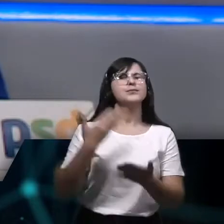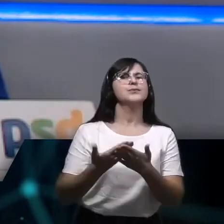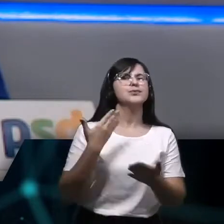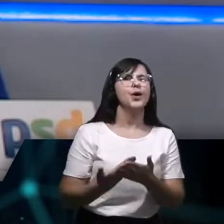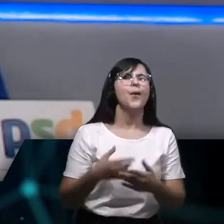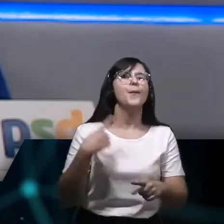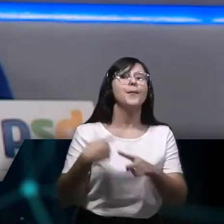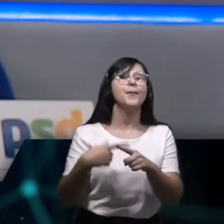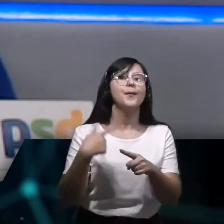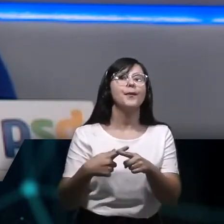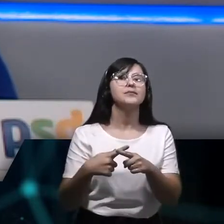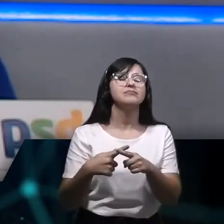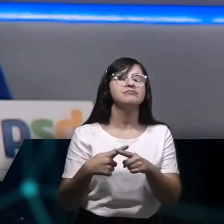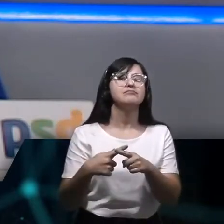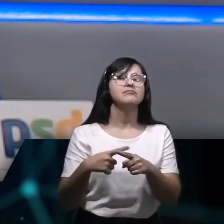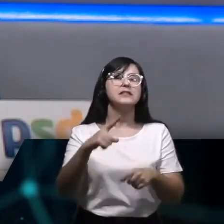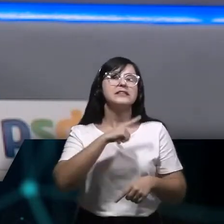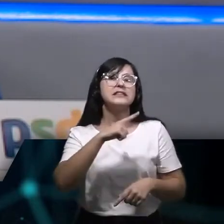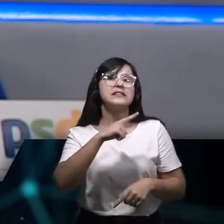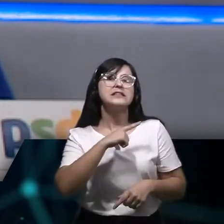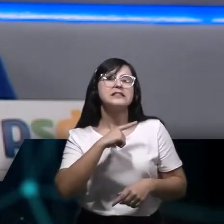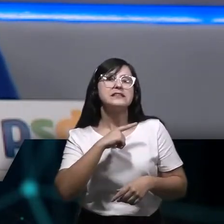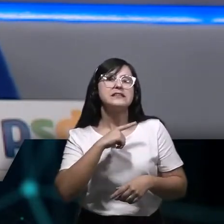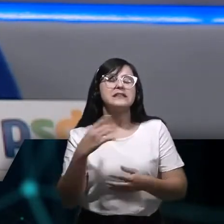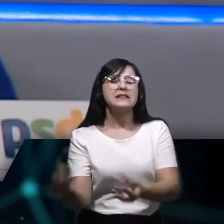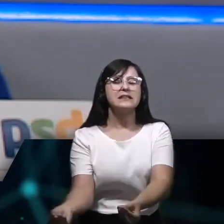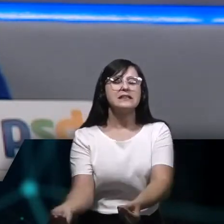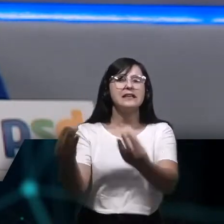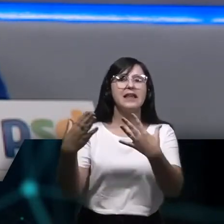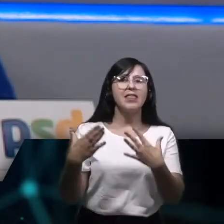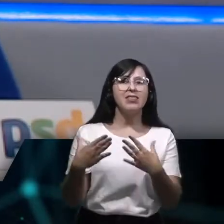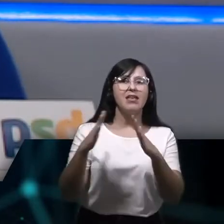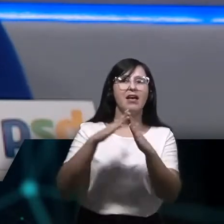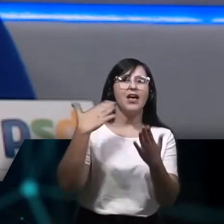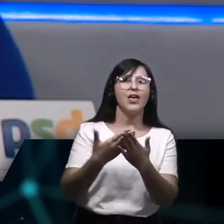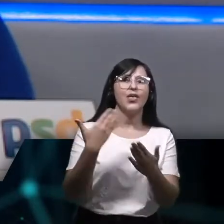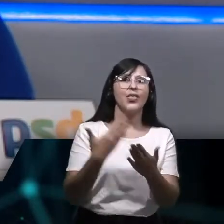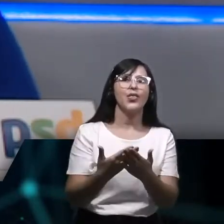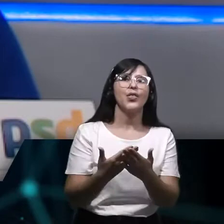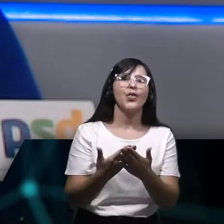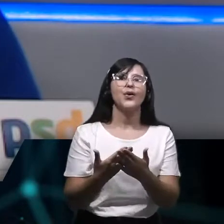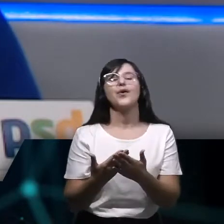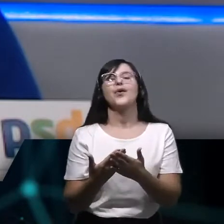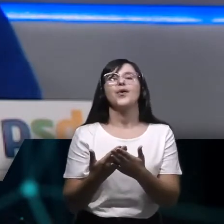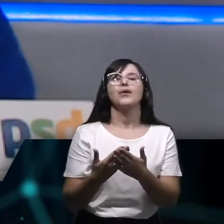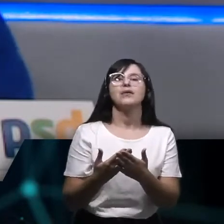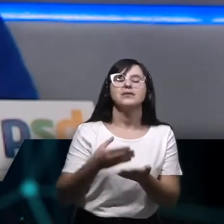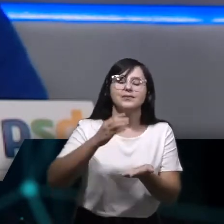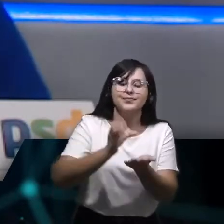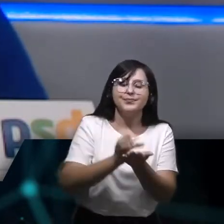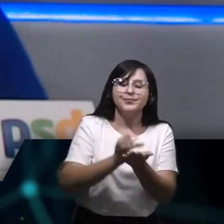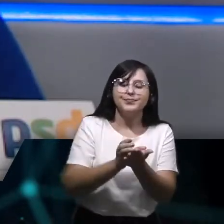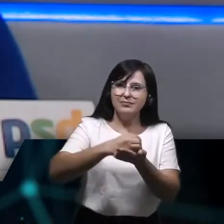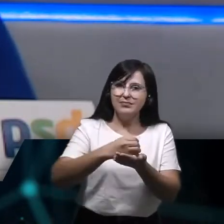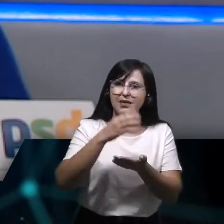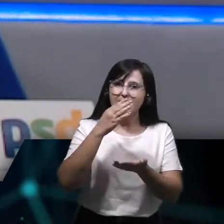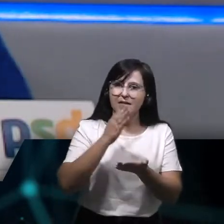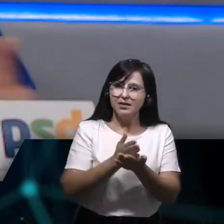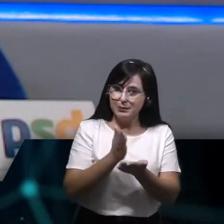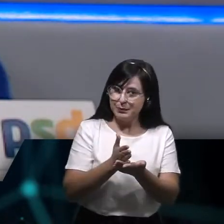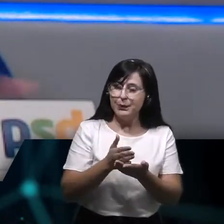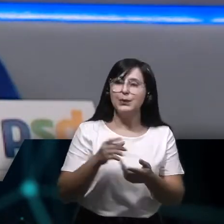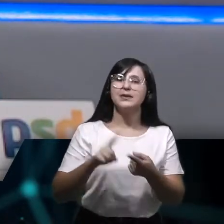que levar verdura para fazer merenda. Quando tinha cachorro quente, era preciso levar o